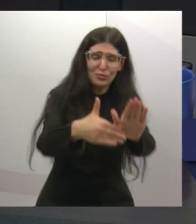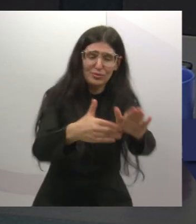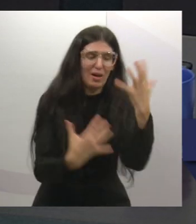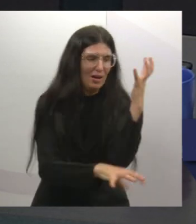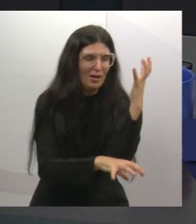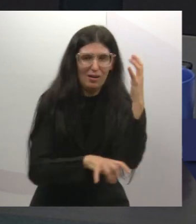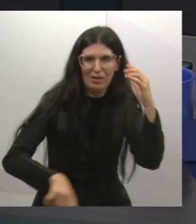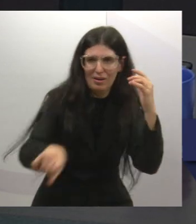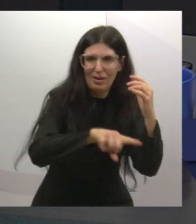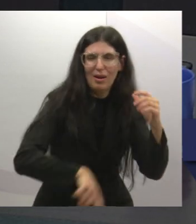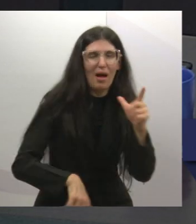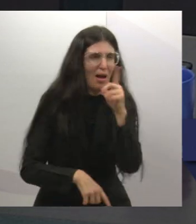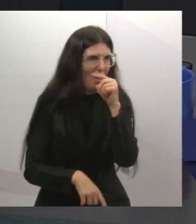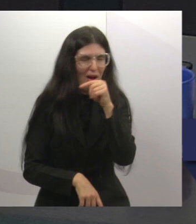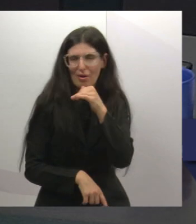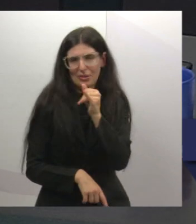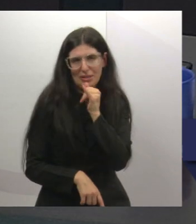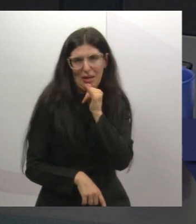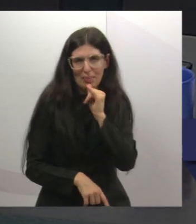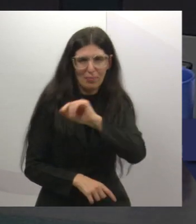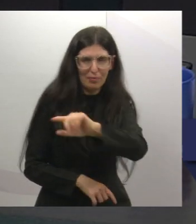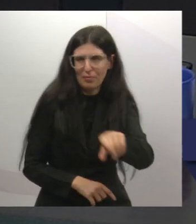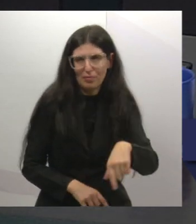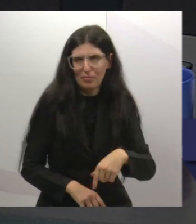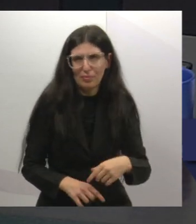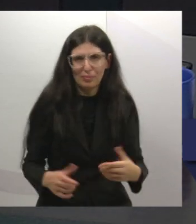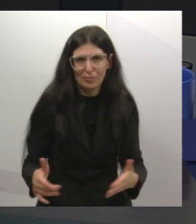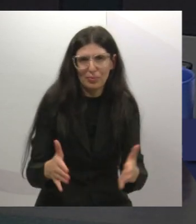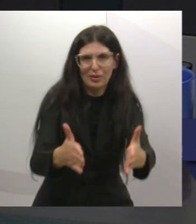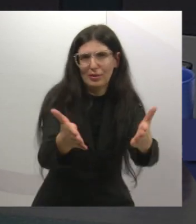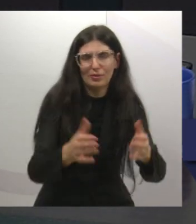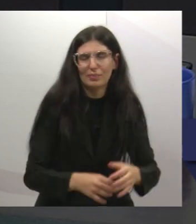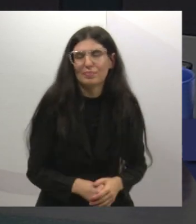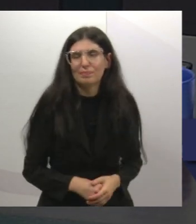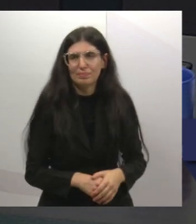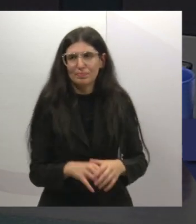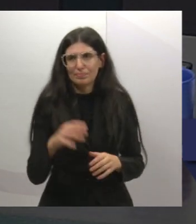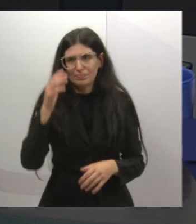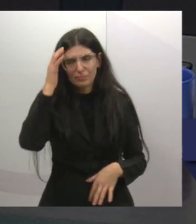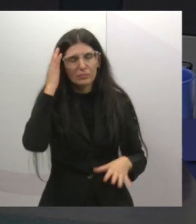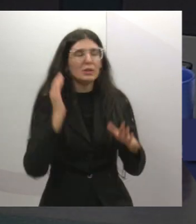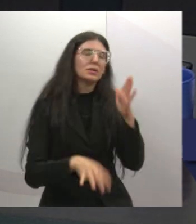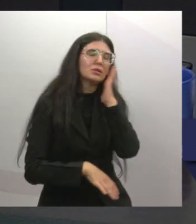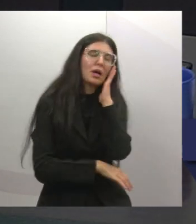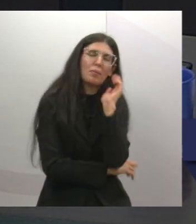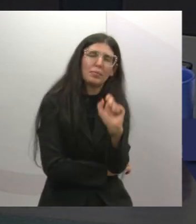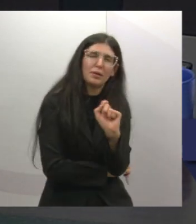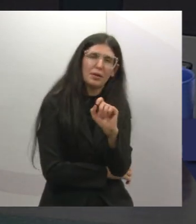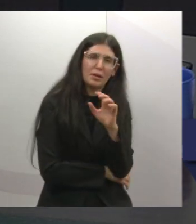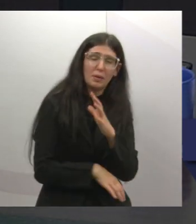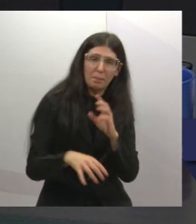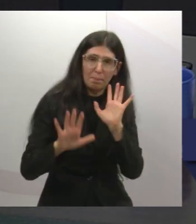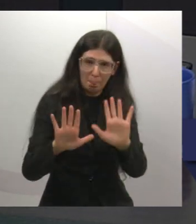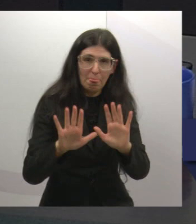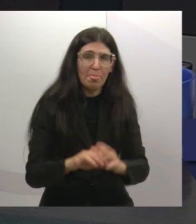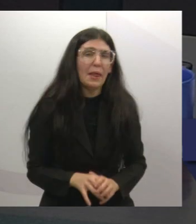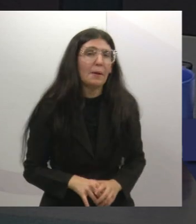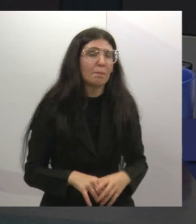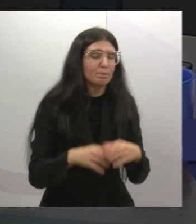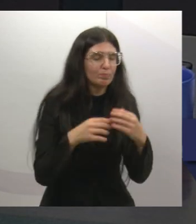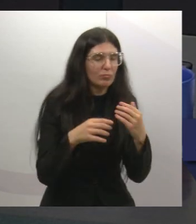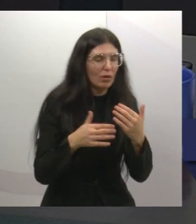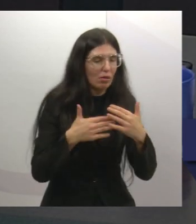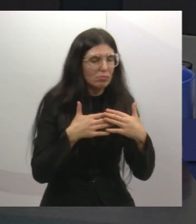pandemia, uma das despesas que nós estamos vendo da pasta do Covid é 50 mil